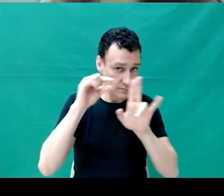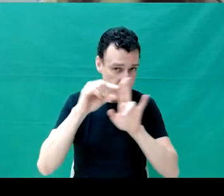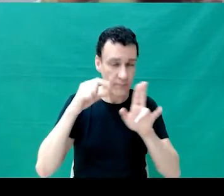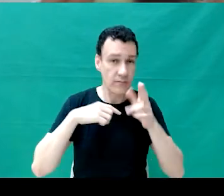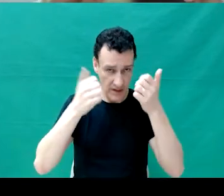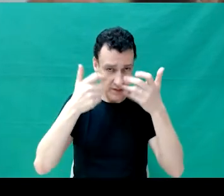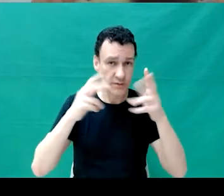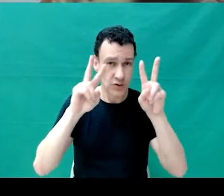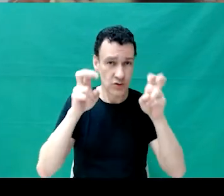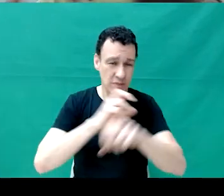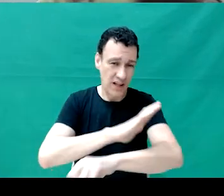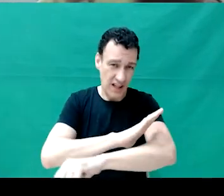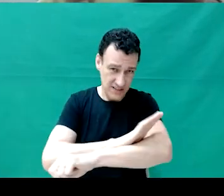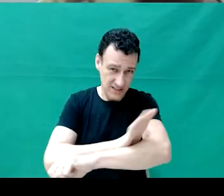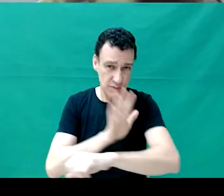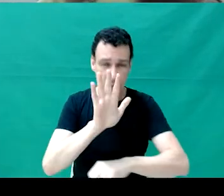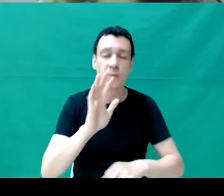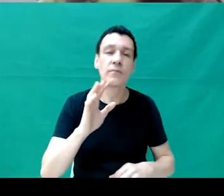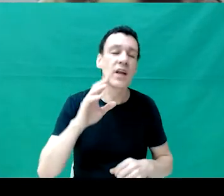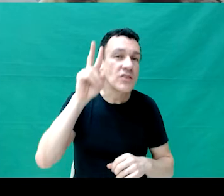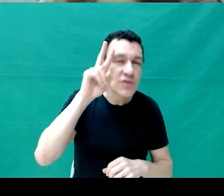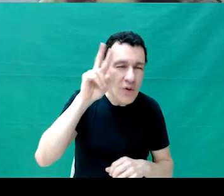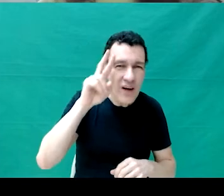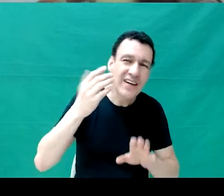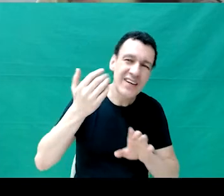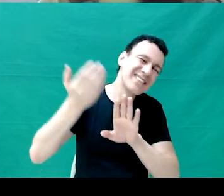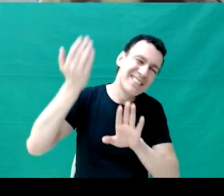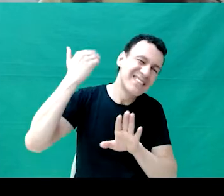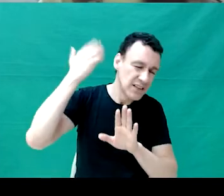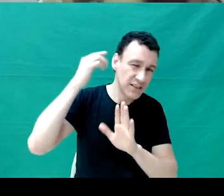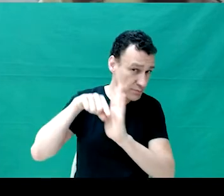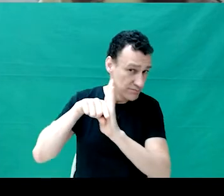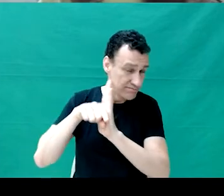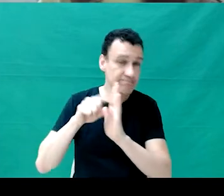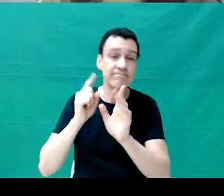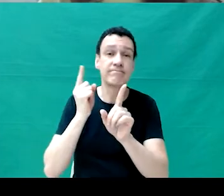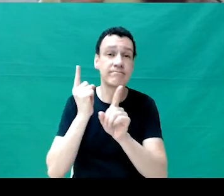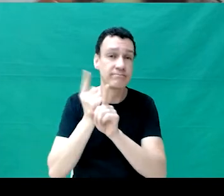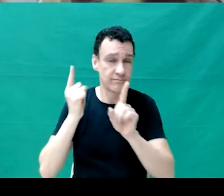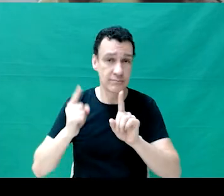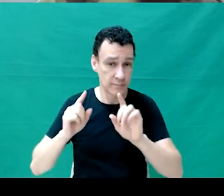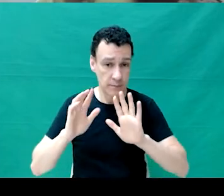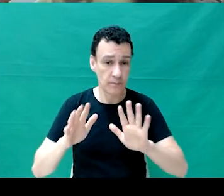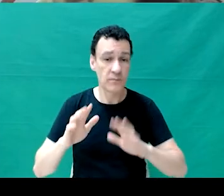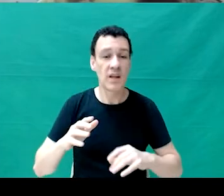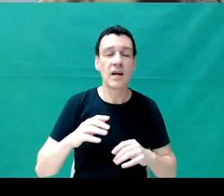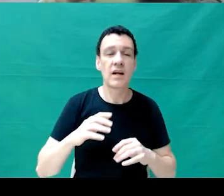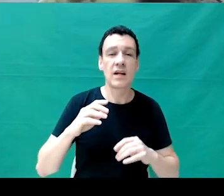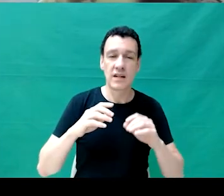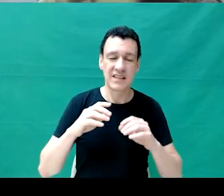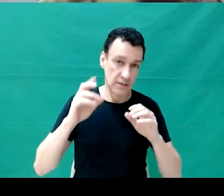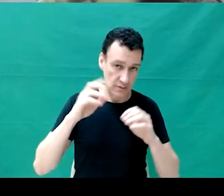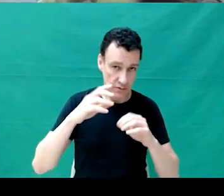estrutural, mas em uma parte da história você entende que o negro ele foi considerado sujo e